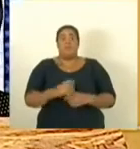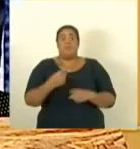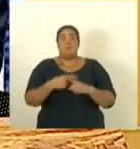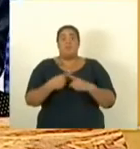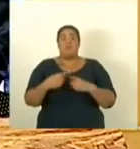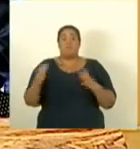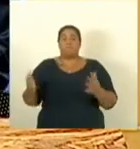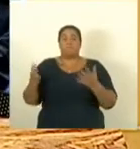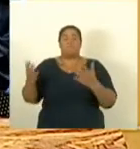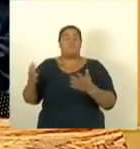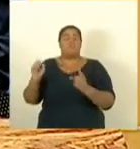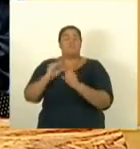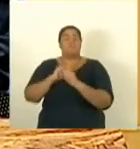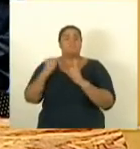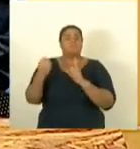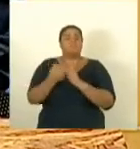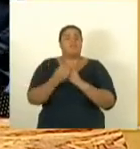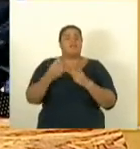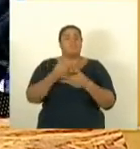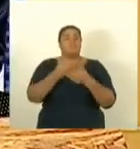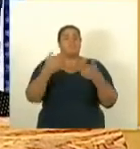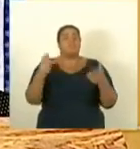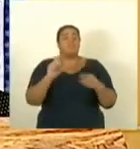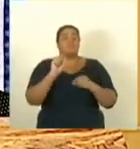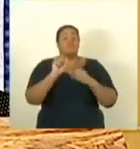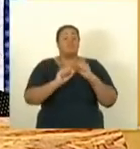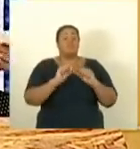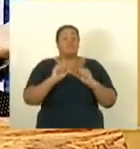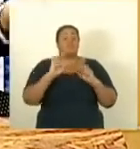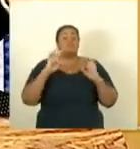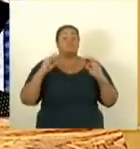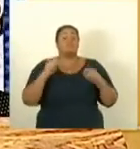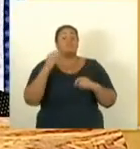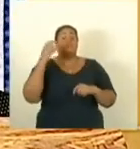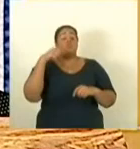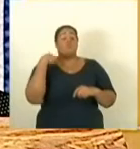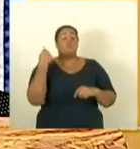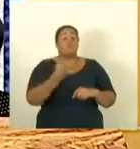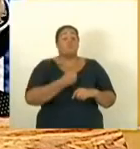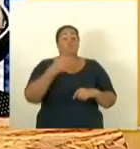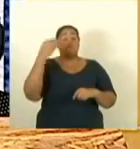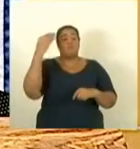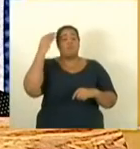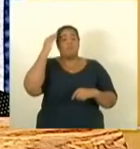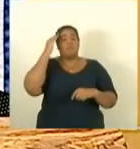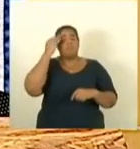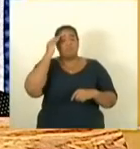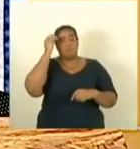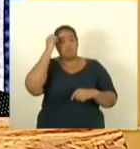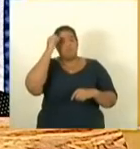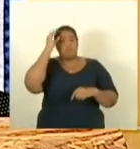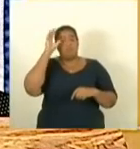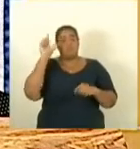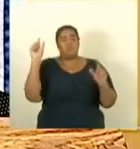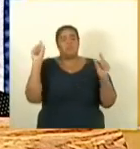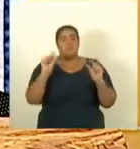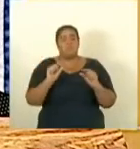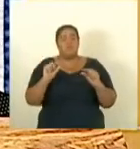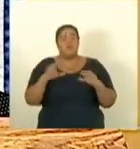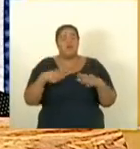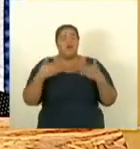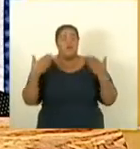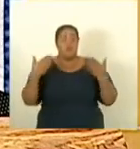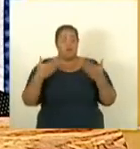é tudo muito complicado. Então, aquilo que nós conhecemos, na verdade, é muito pouco. Mas eu quero falar dos estudantes propriamente, aqueles que estão